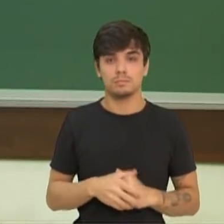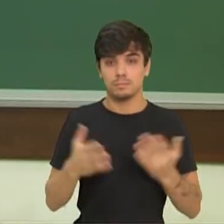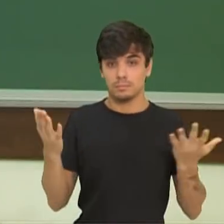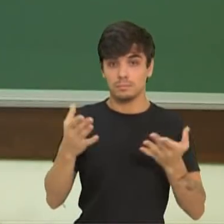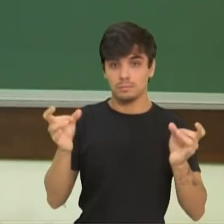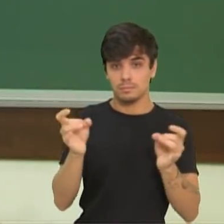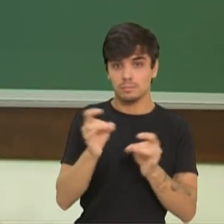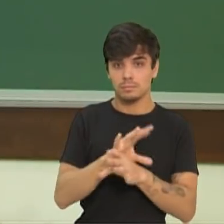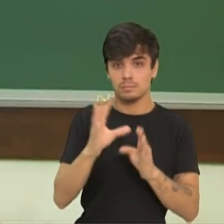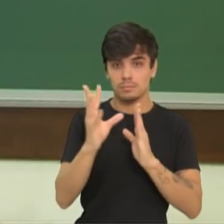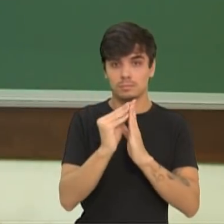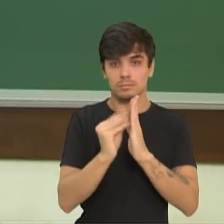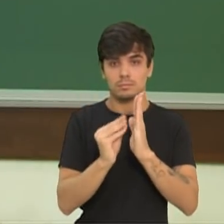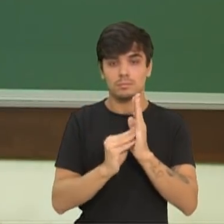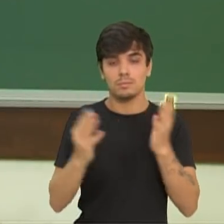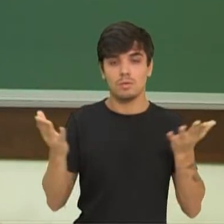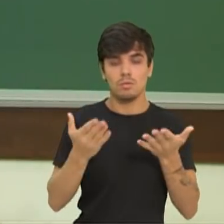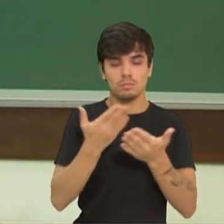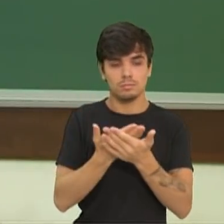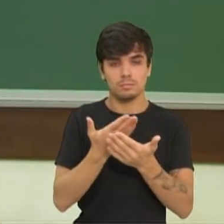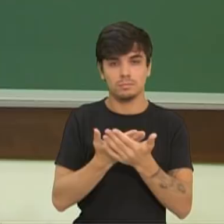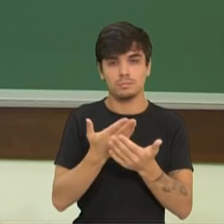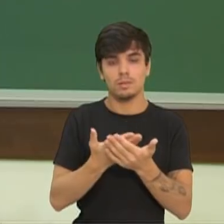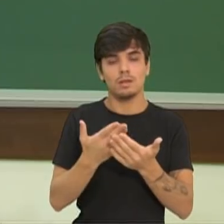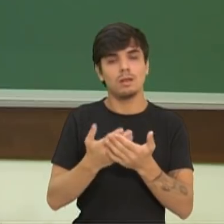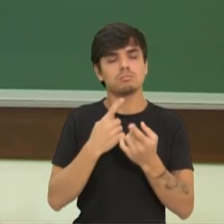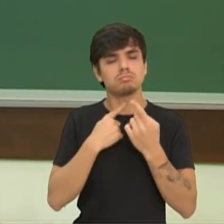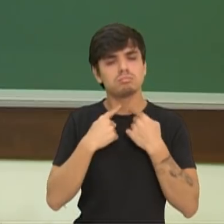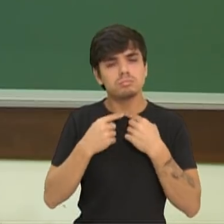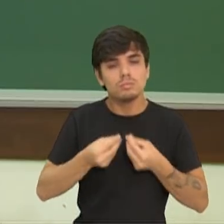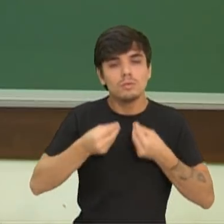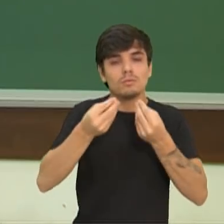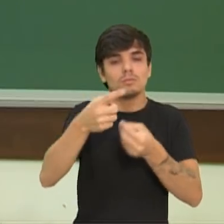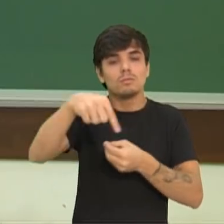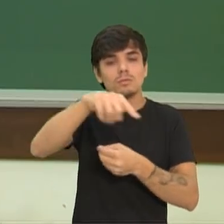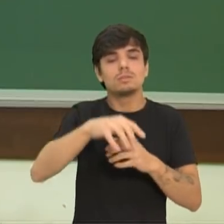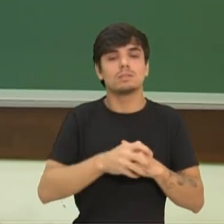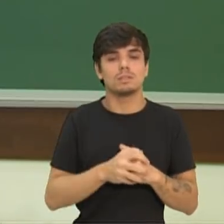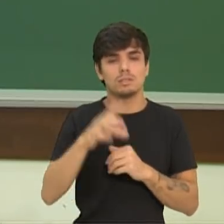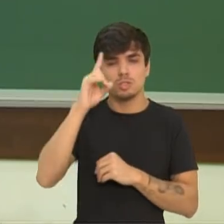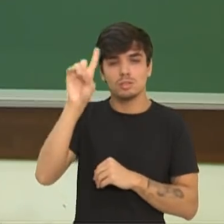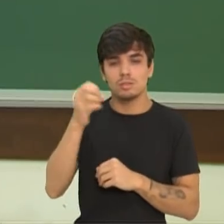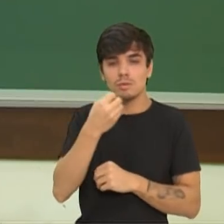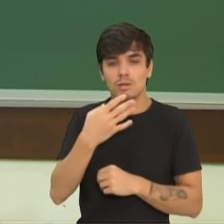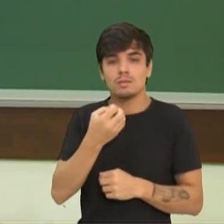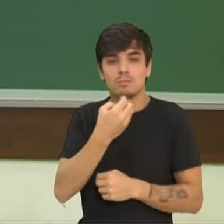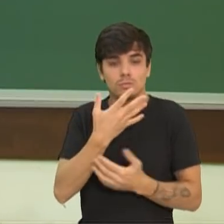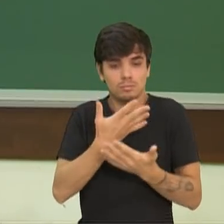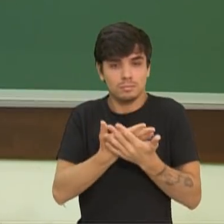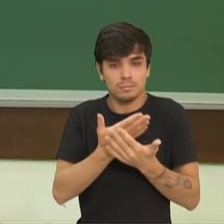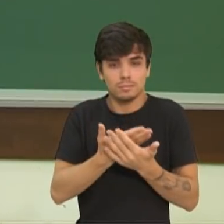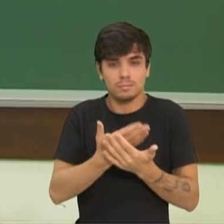Encerramos aqui nosso conteúdo da aula de hoje. Desejo a você dias melhores e bons estudos.